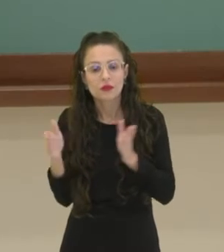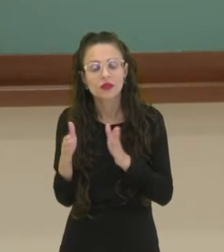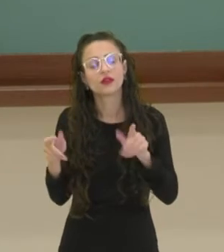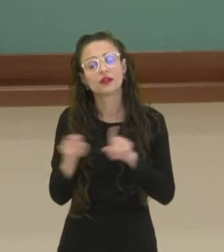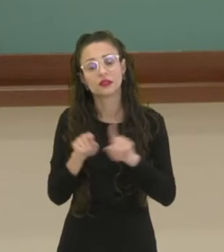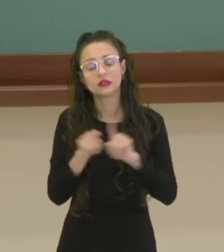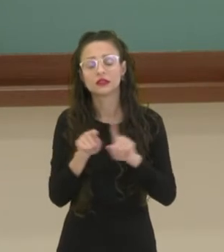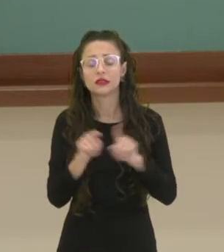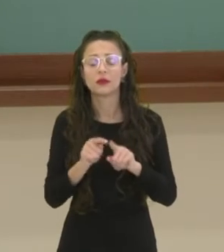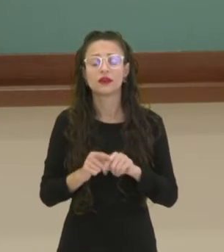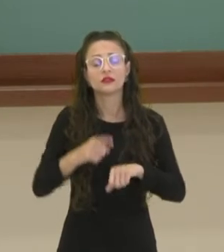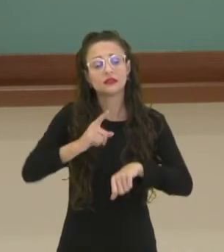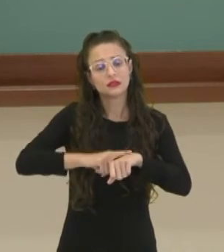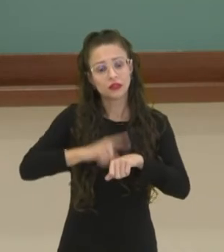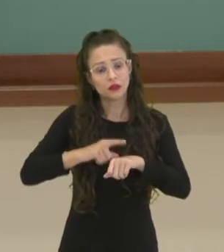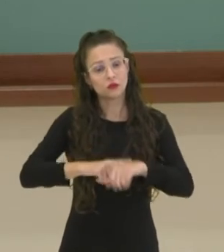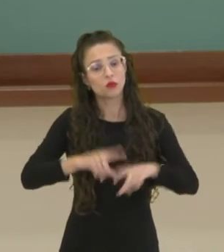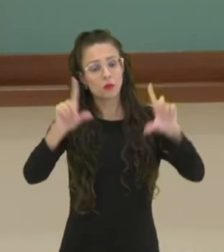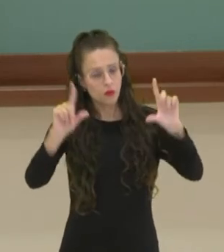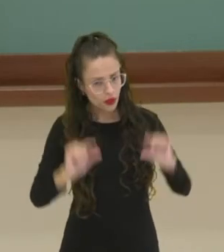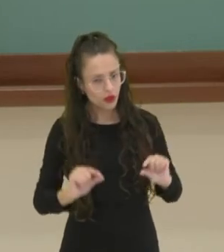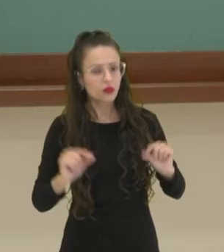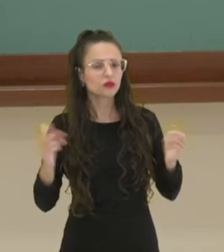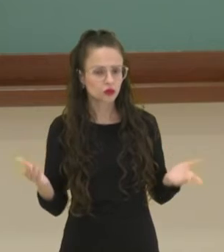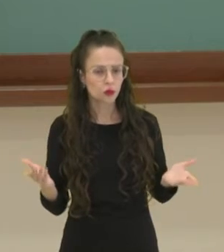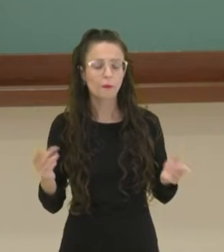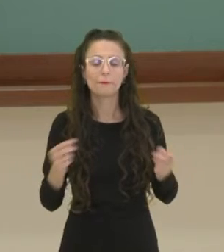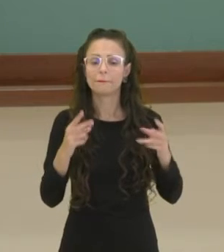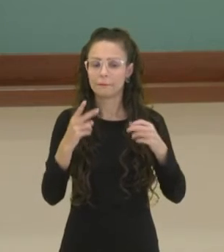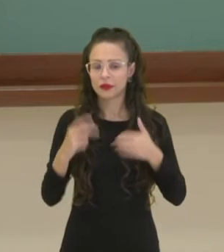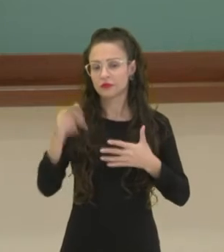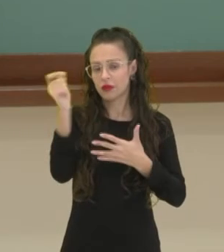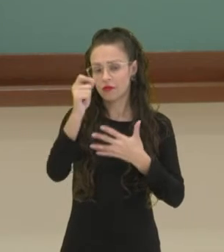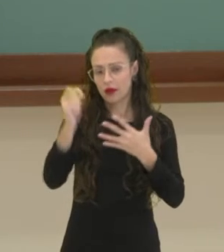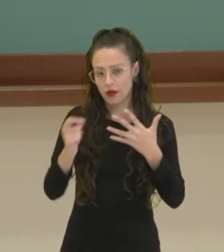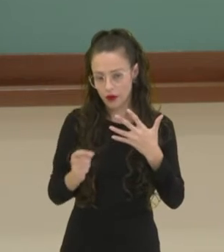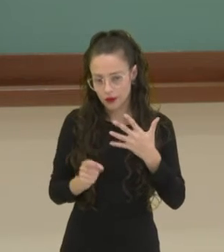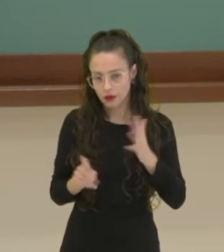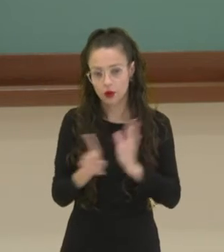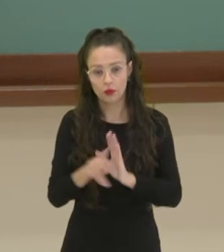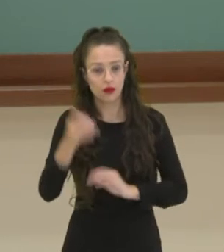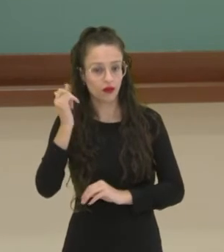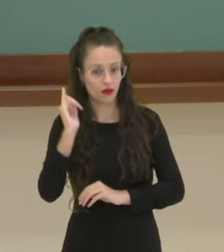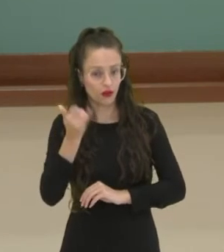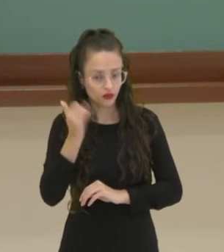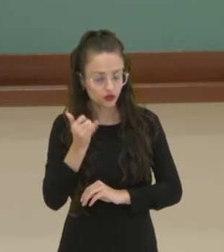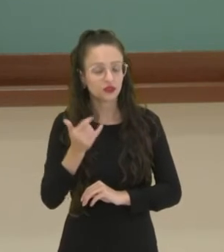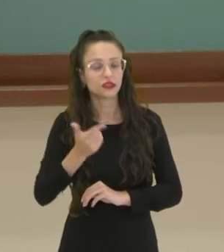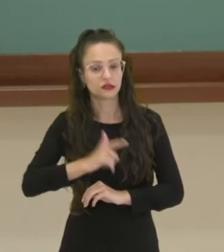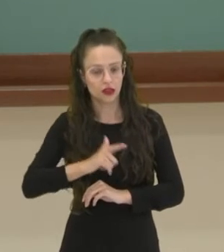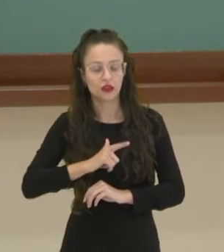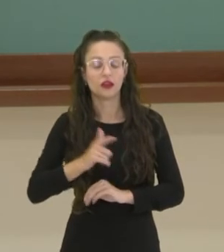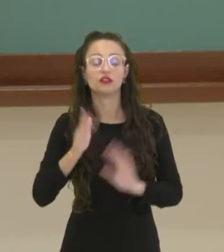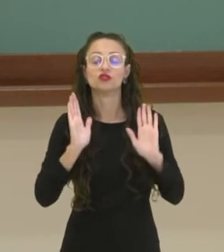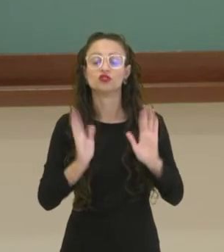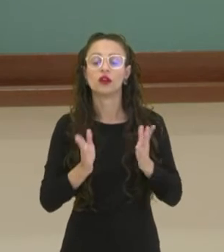tempo reduzido. Então, quando eu observo os elementos da narrativa presentes no conto, eu